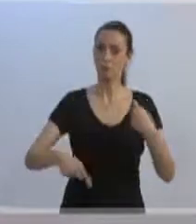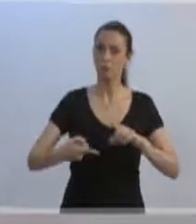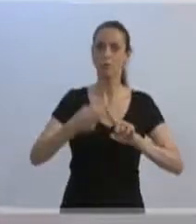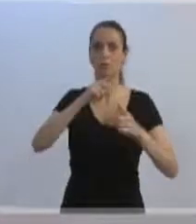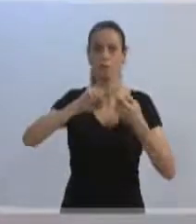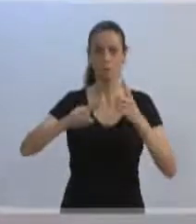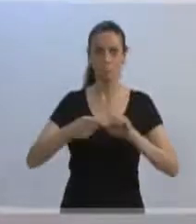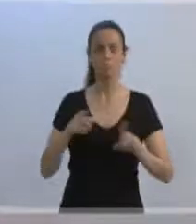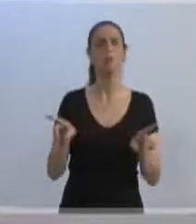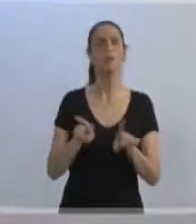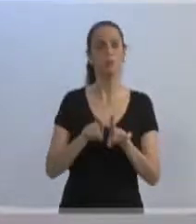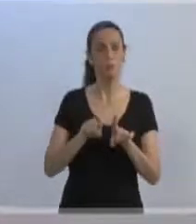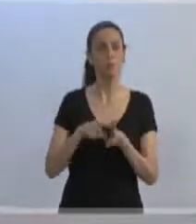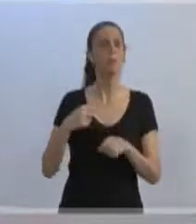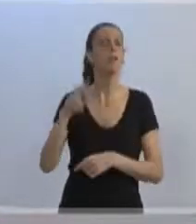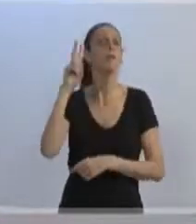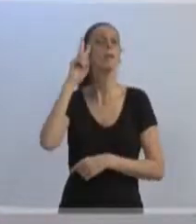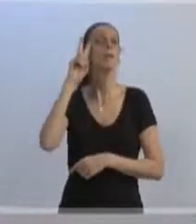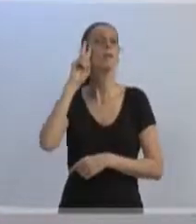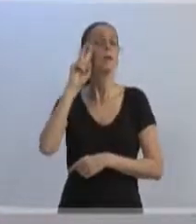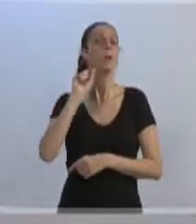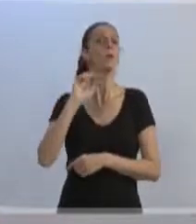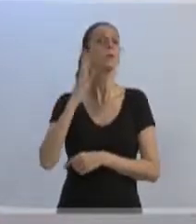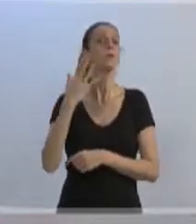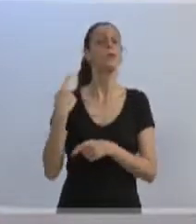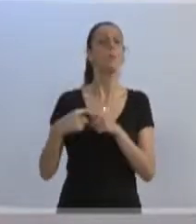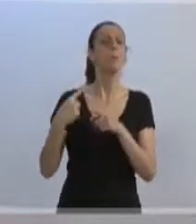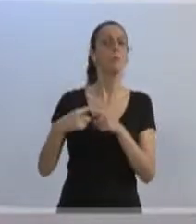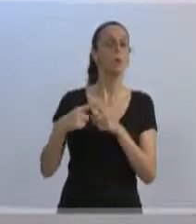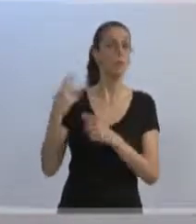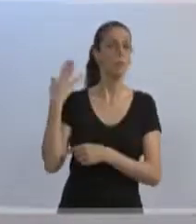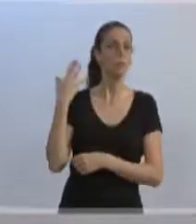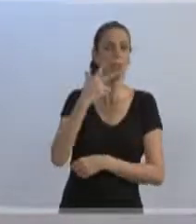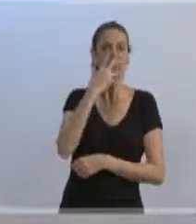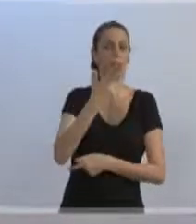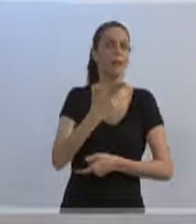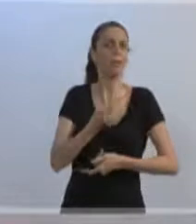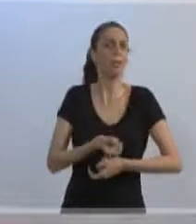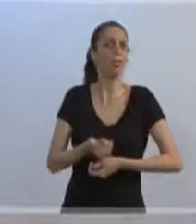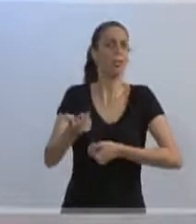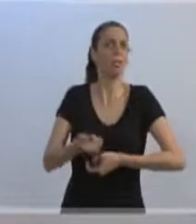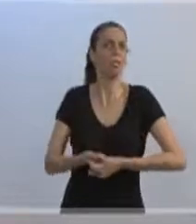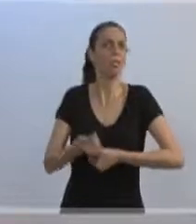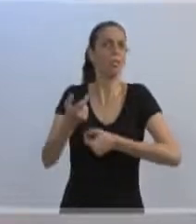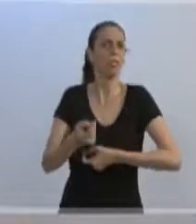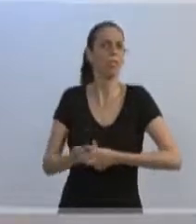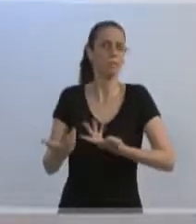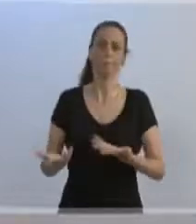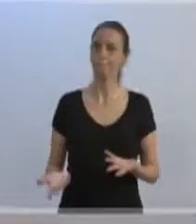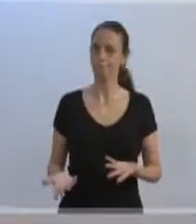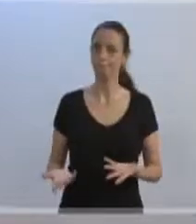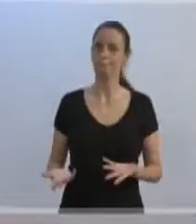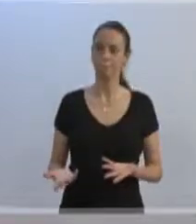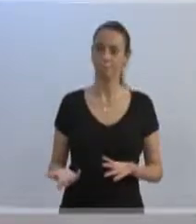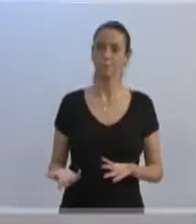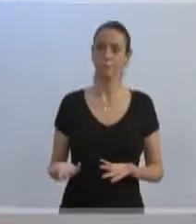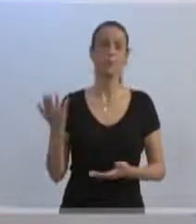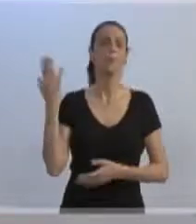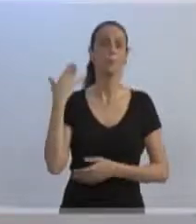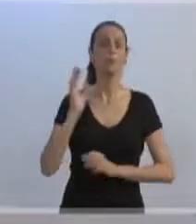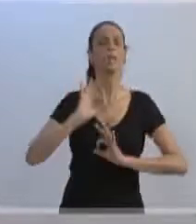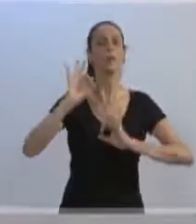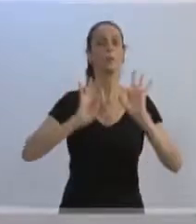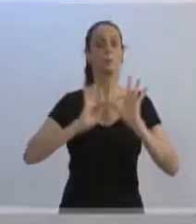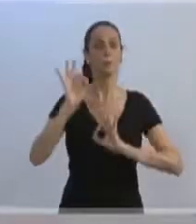é que na realidade se abriu mão de muitas questões a época na formação na formulação